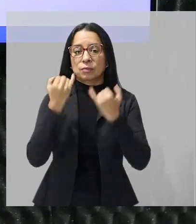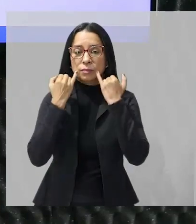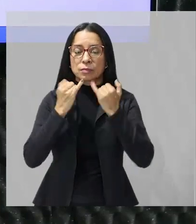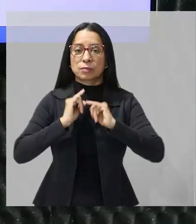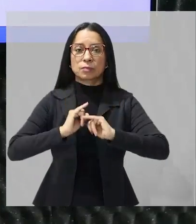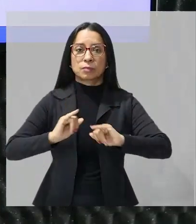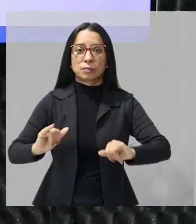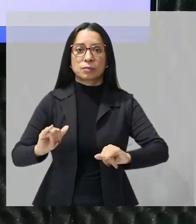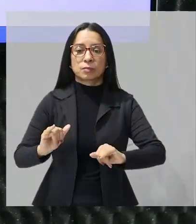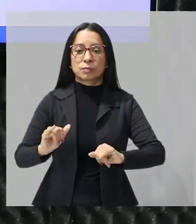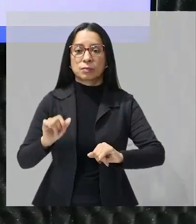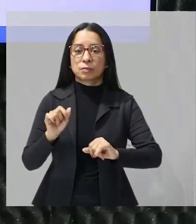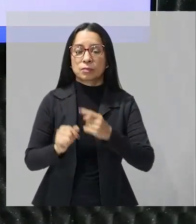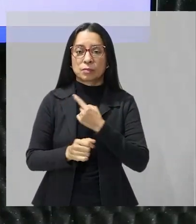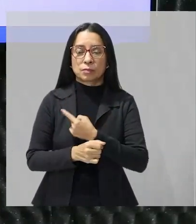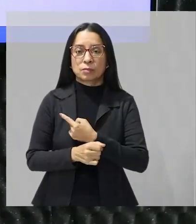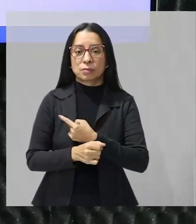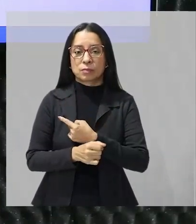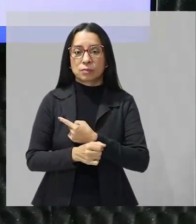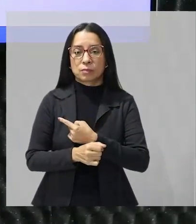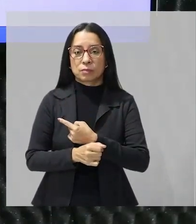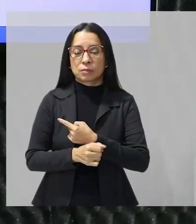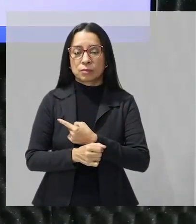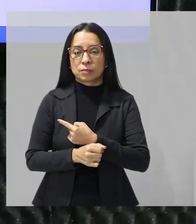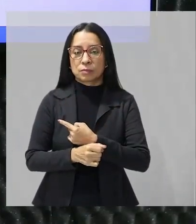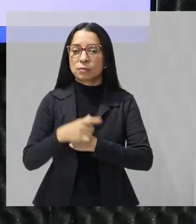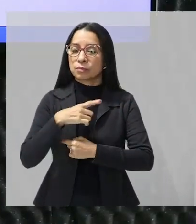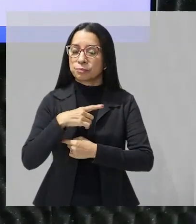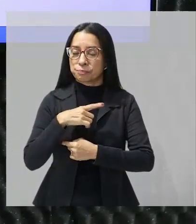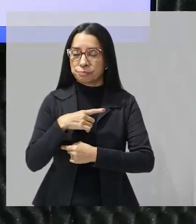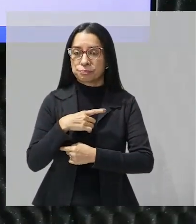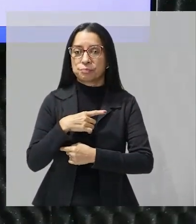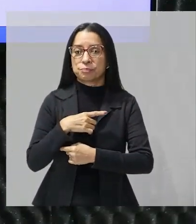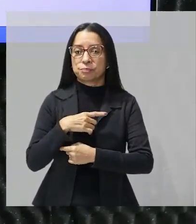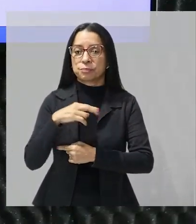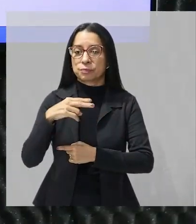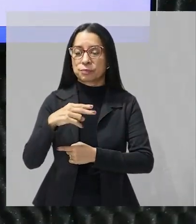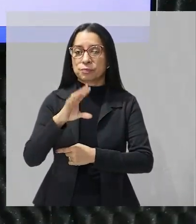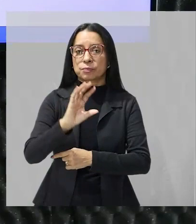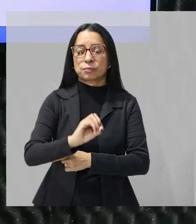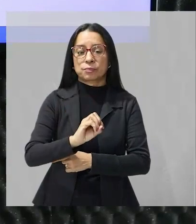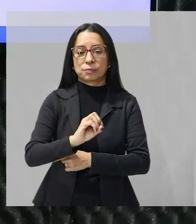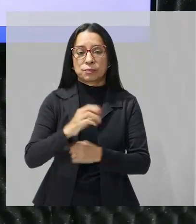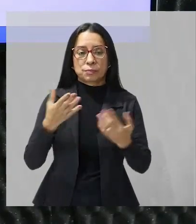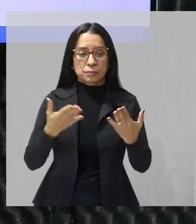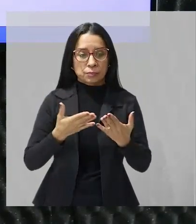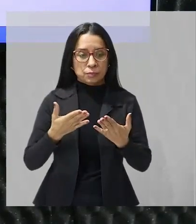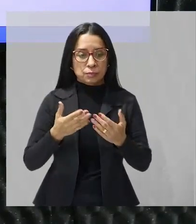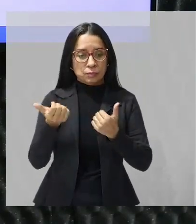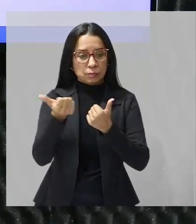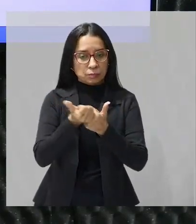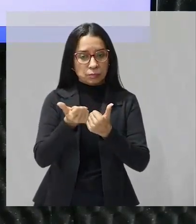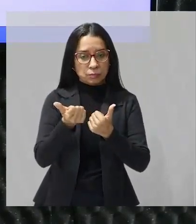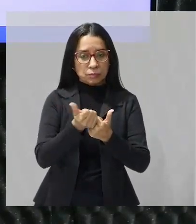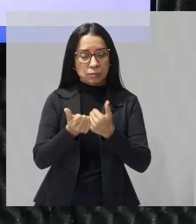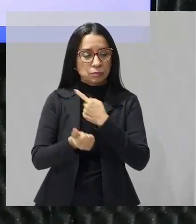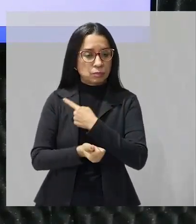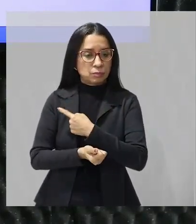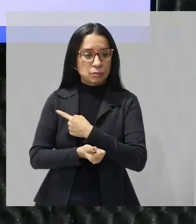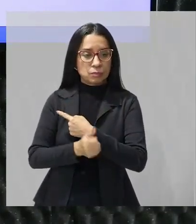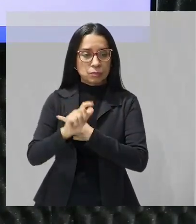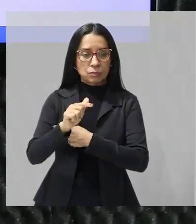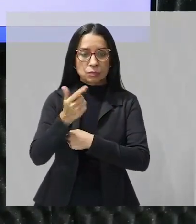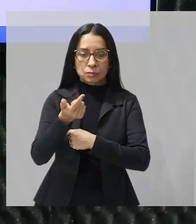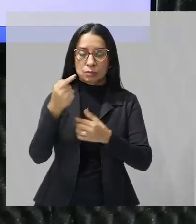informação aqui, ó, nesse localzinho no C, ali já vale 0. Vamos, né, para substituição dos